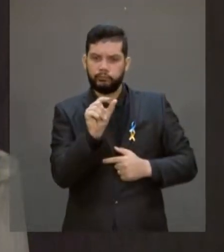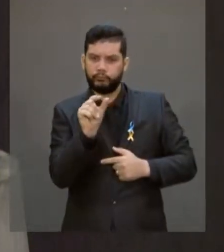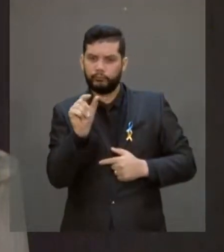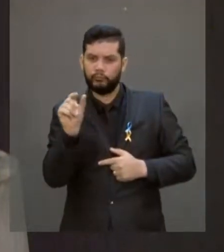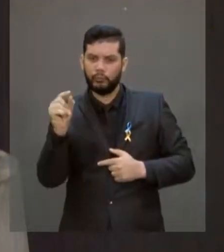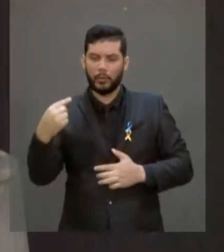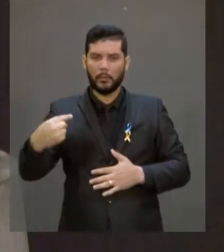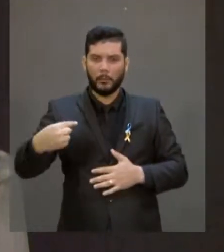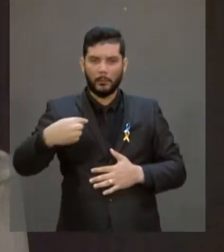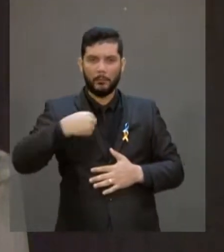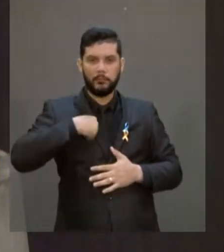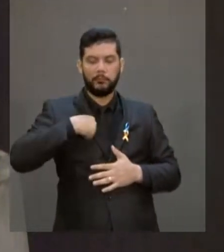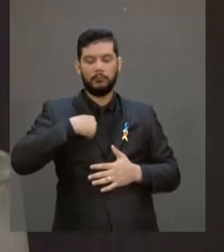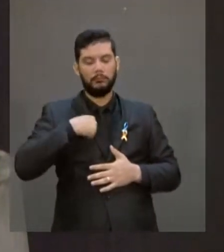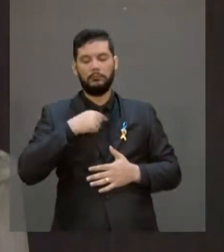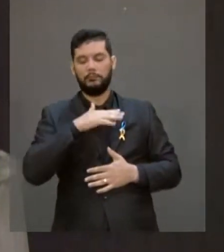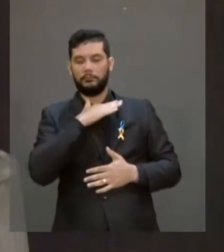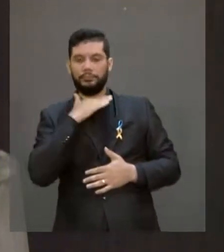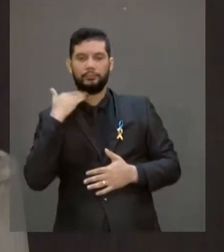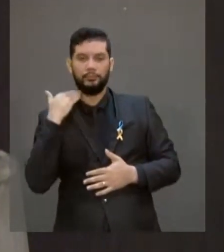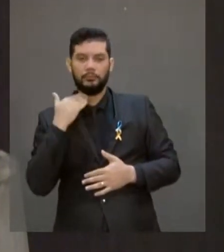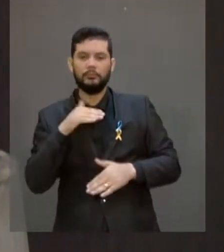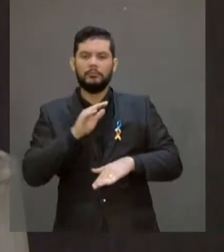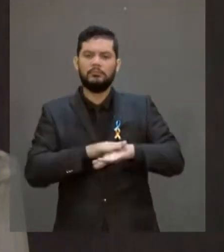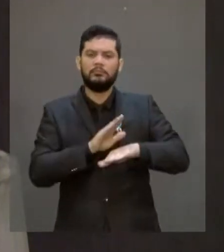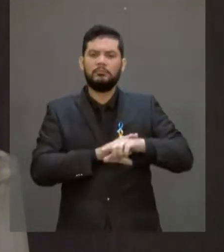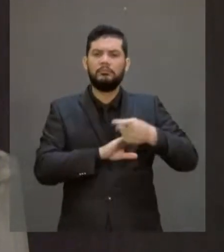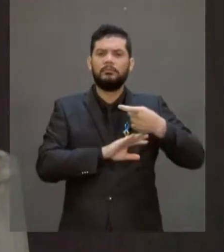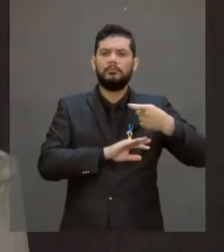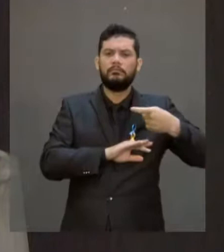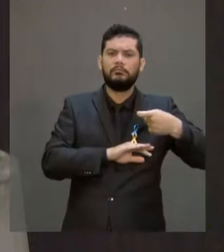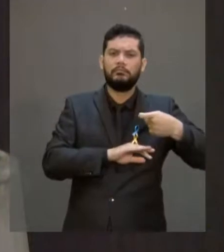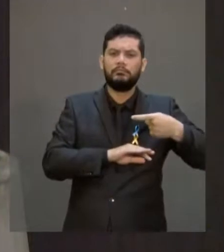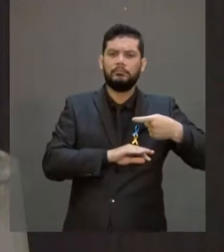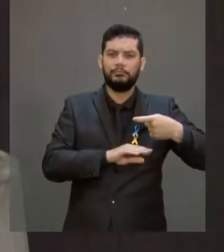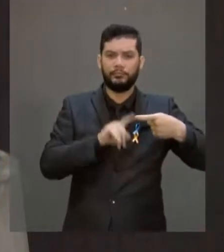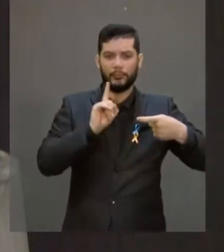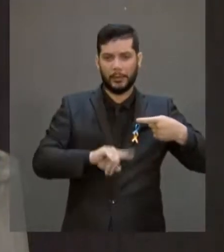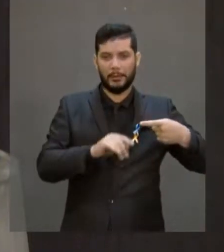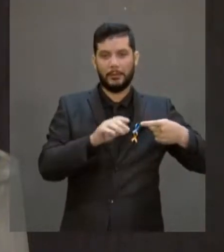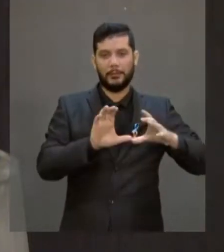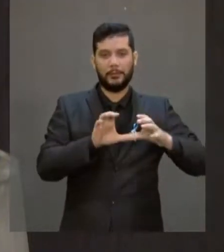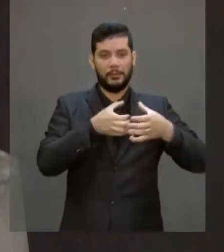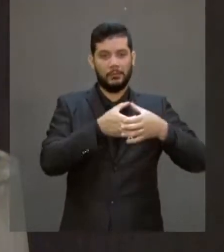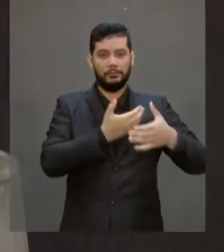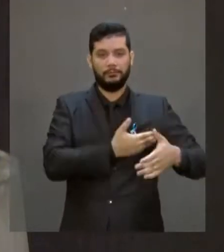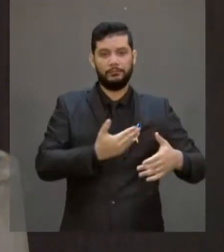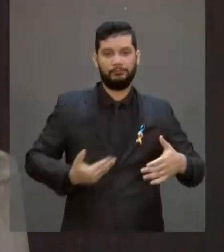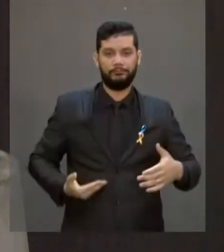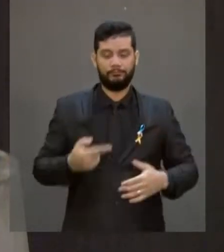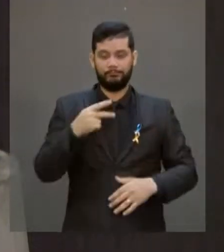fogo pertencente ao aparato do Estado do Ceará.